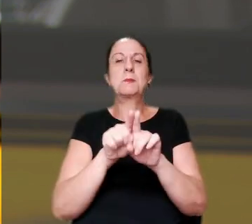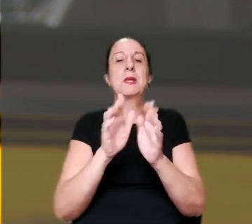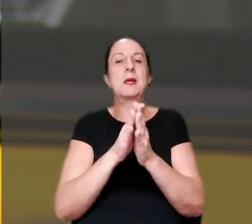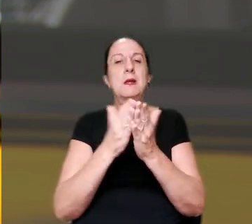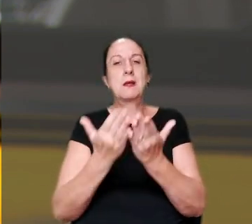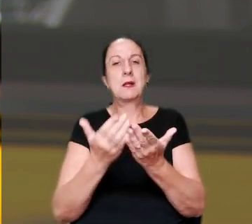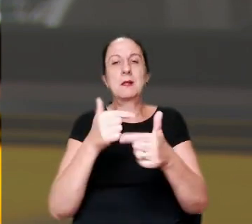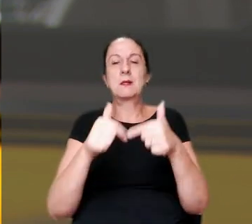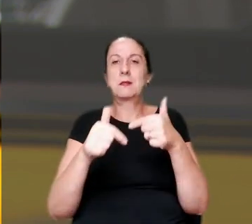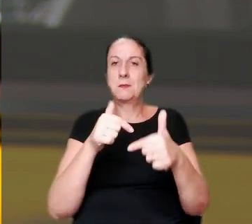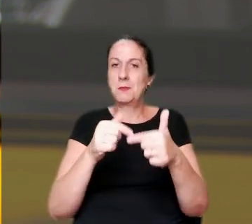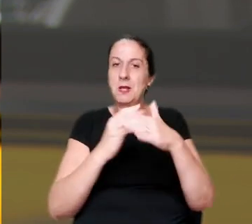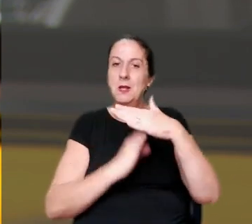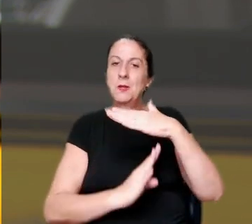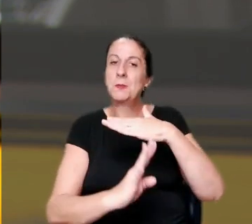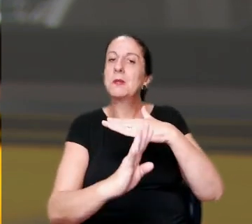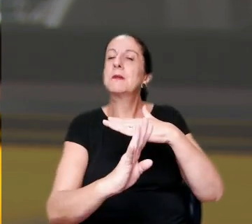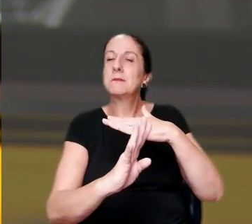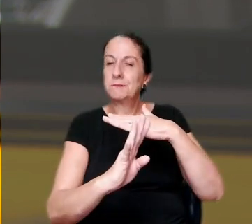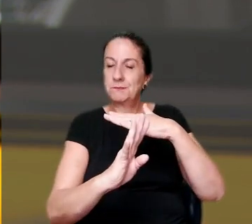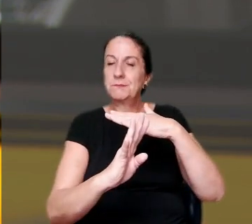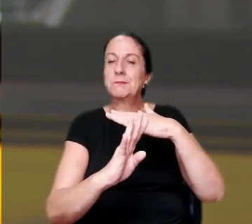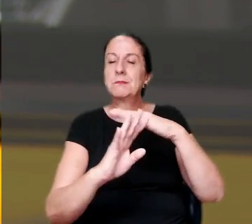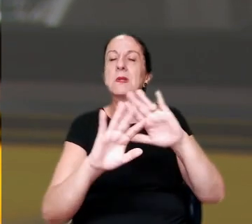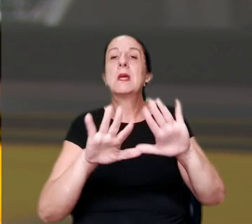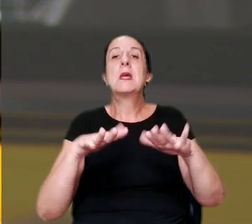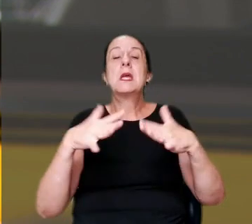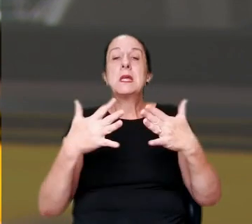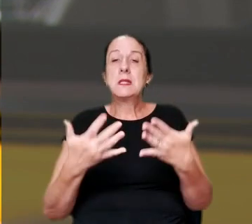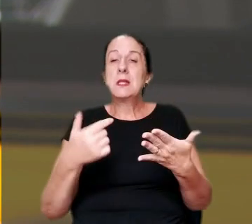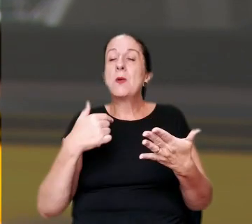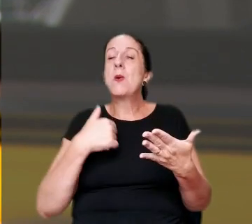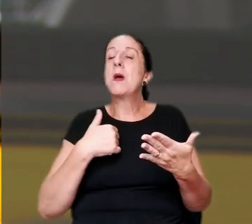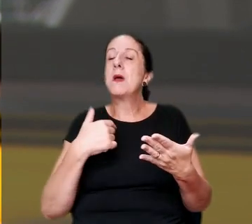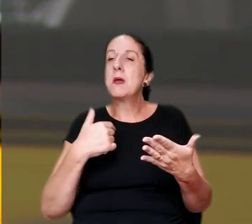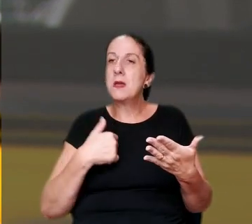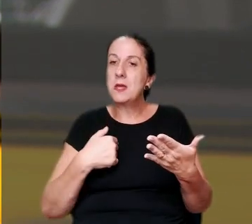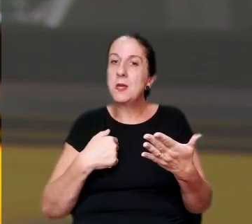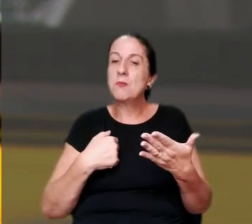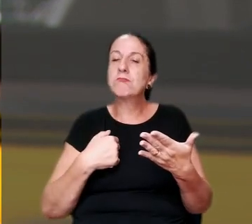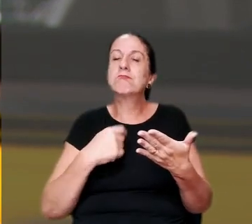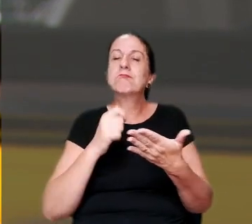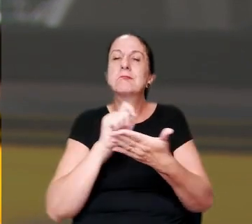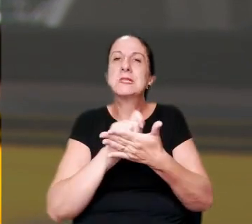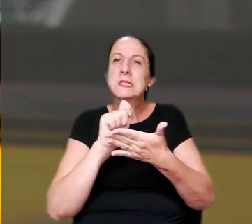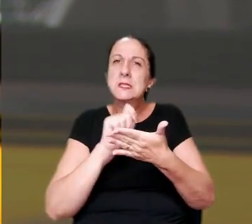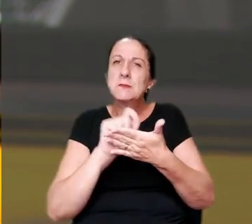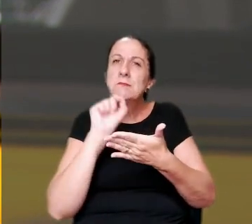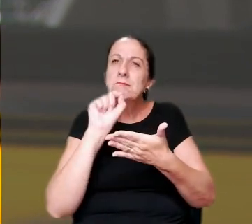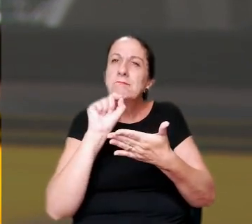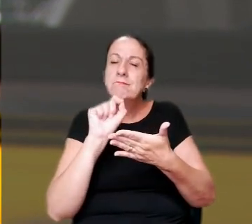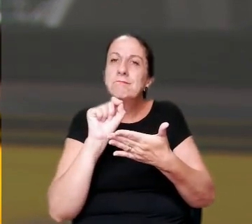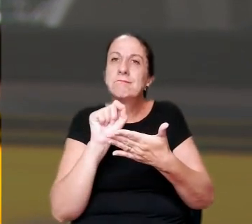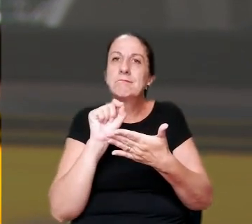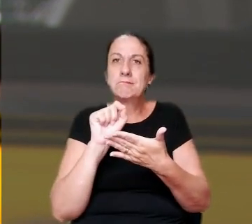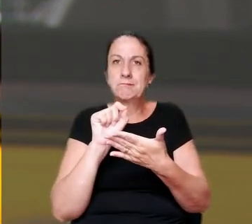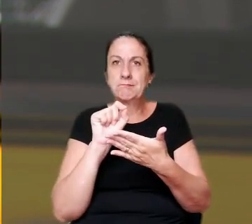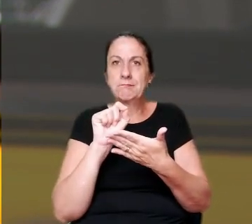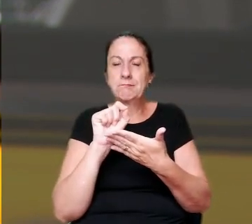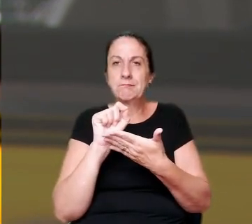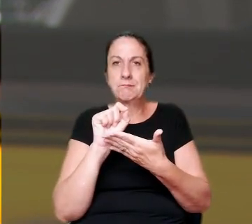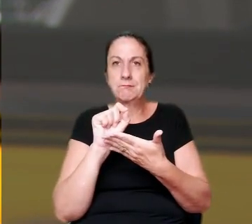tinha autorização nem a carteira de imigrante. Então, eu sustentei a